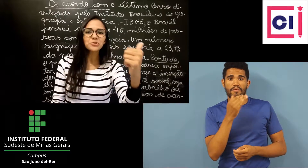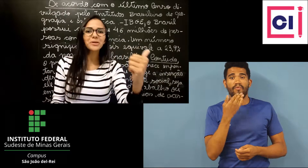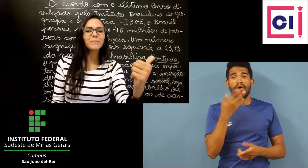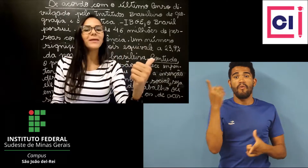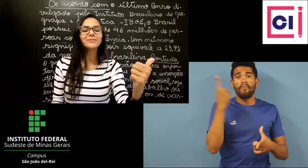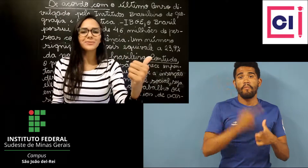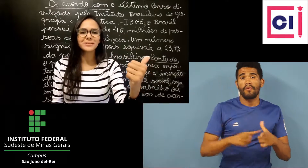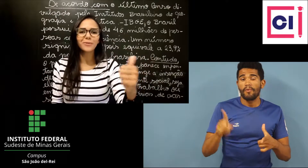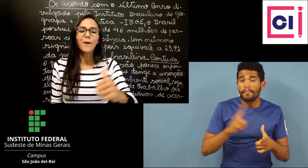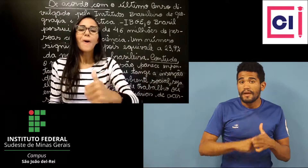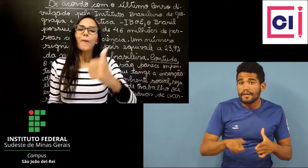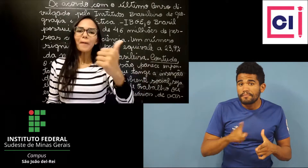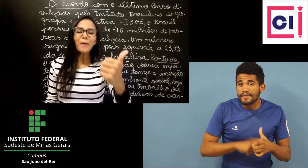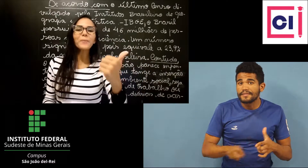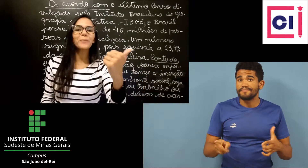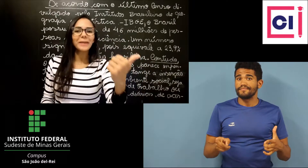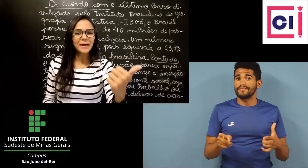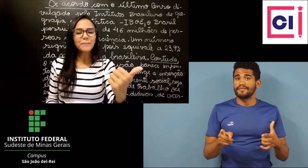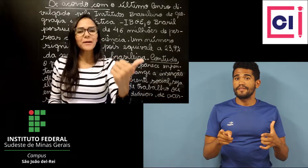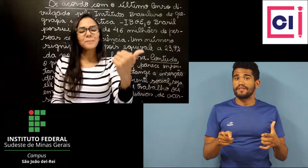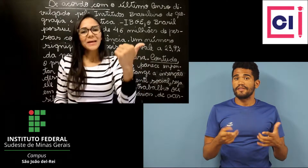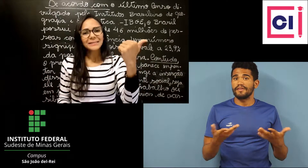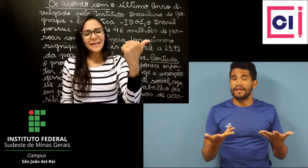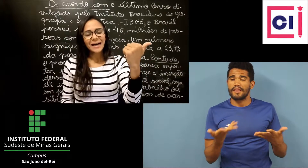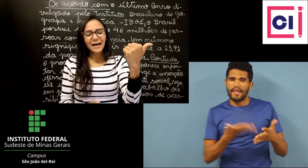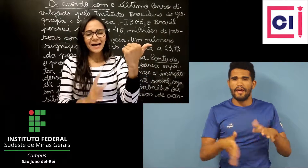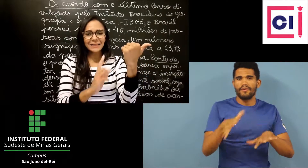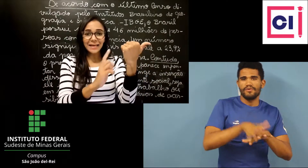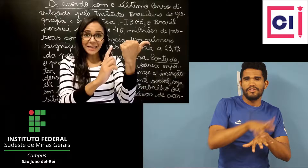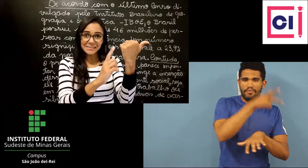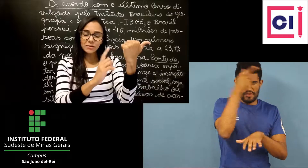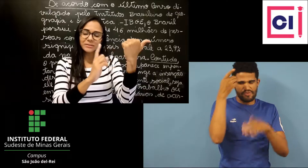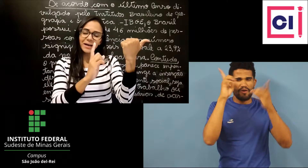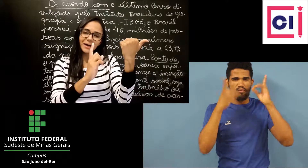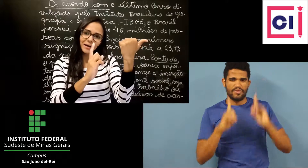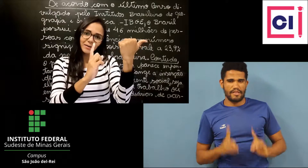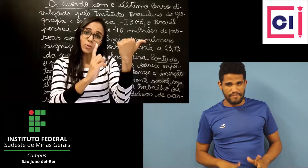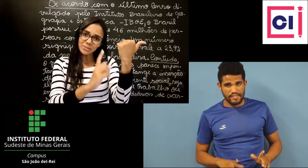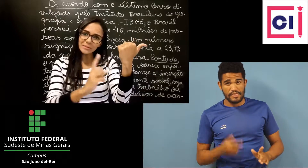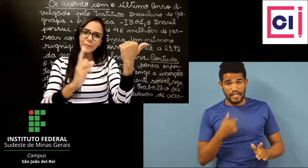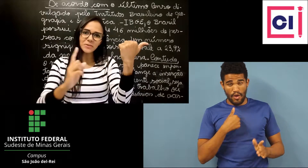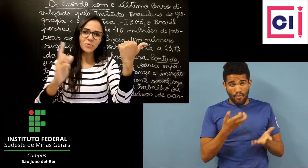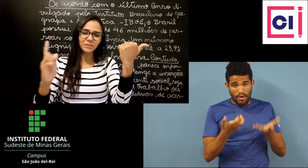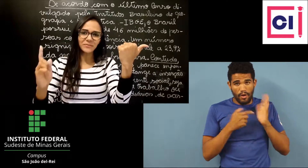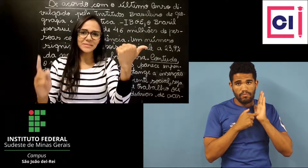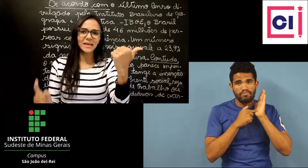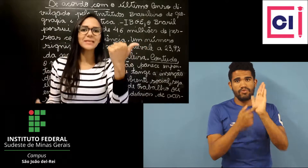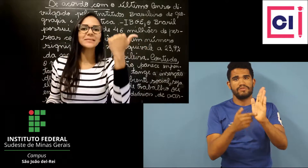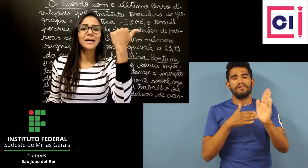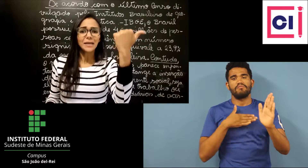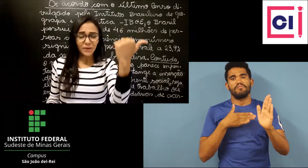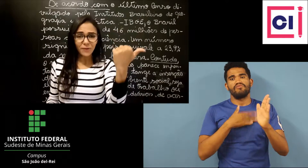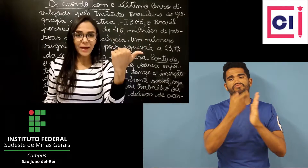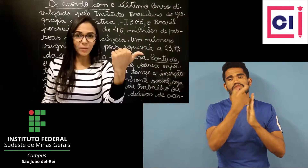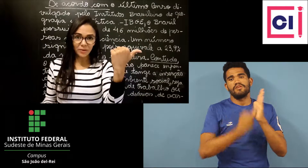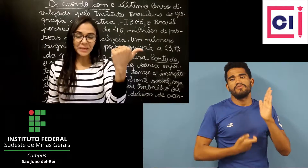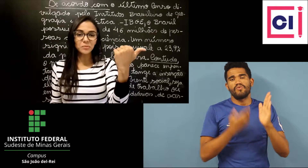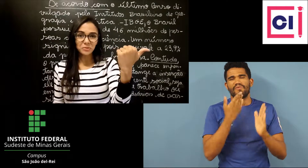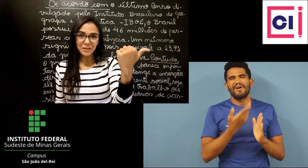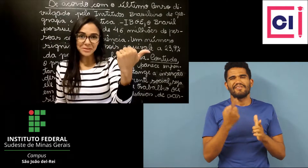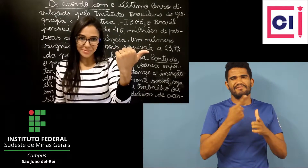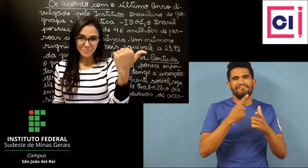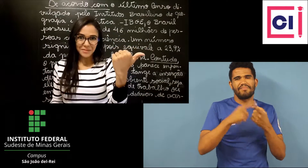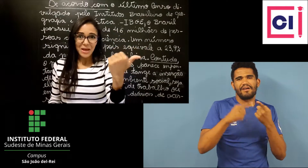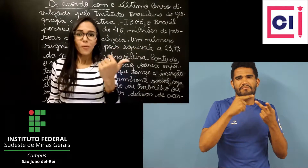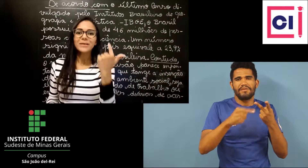fiz questionamentos. Então, qual é o problema da questão da inclusão da pessoa com deficiência que eu quero abordar no